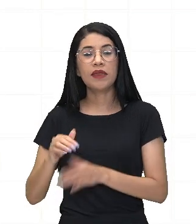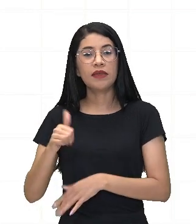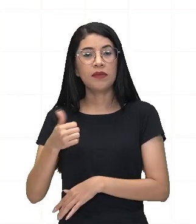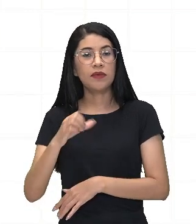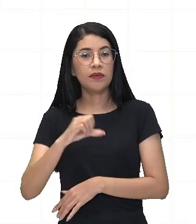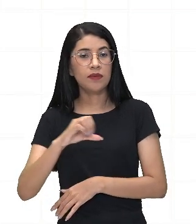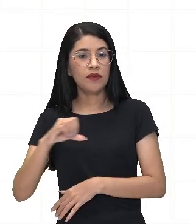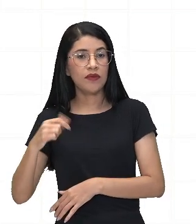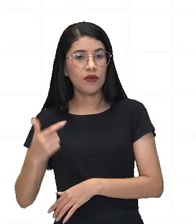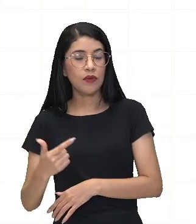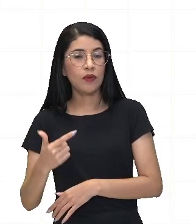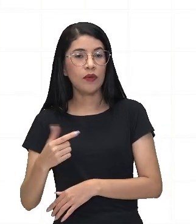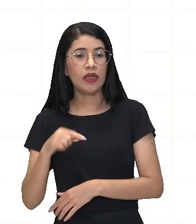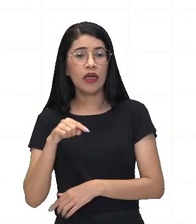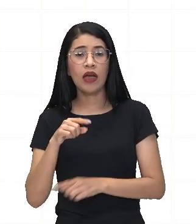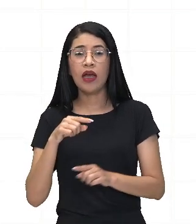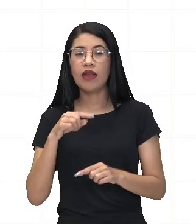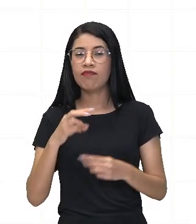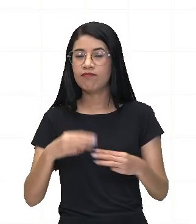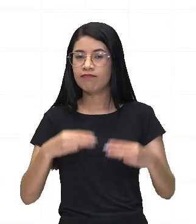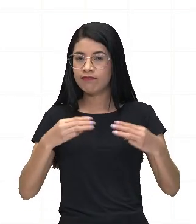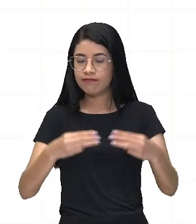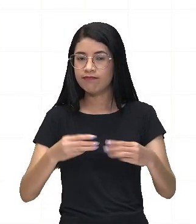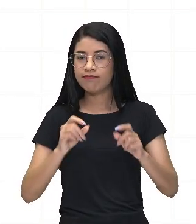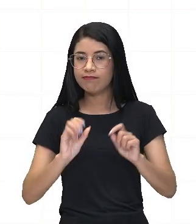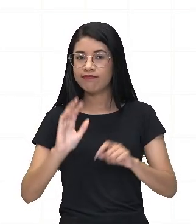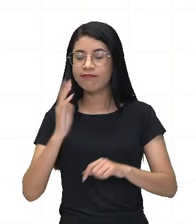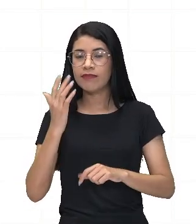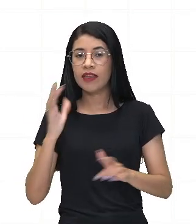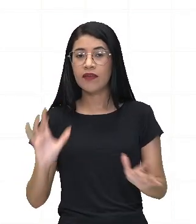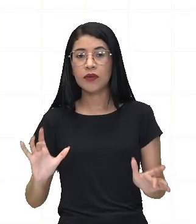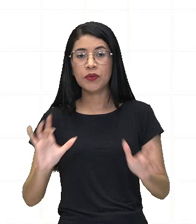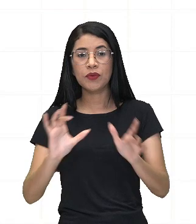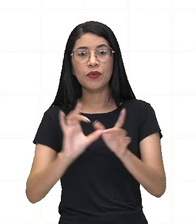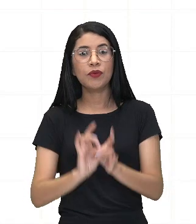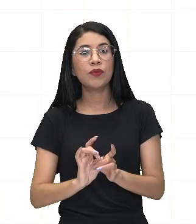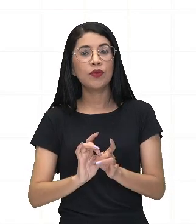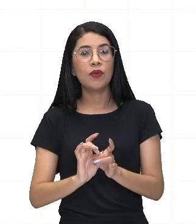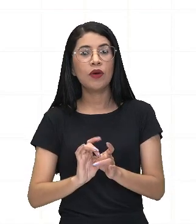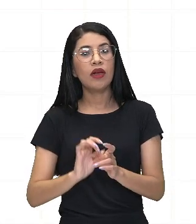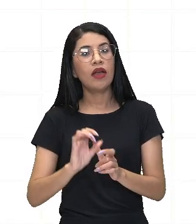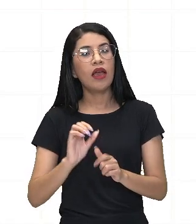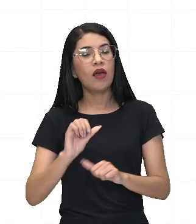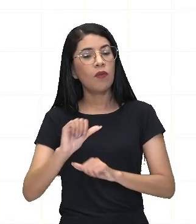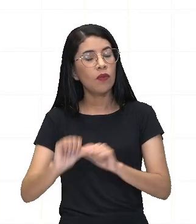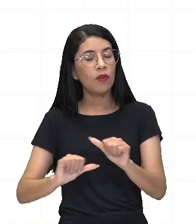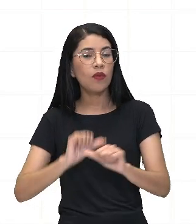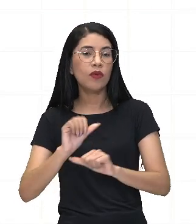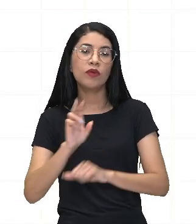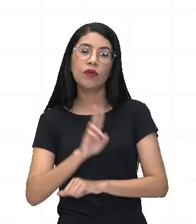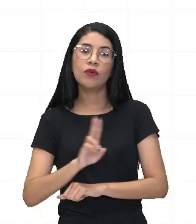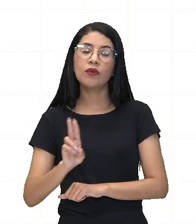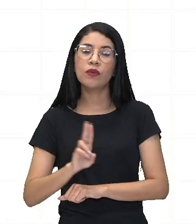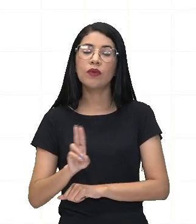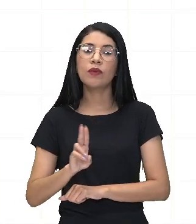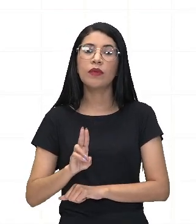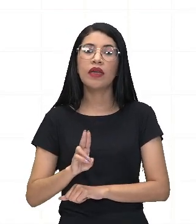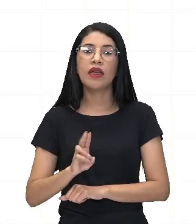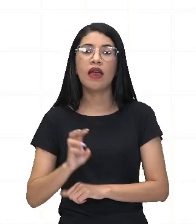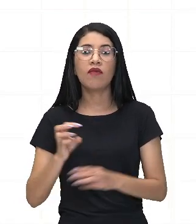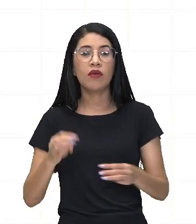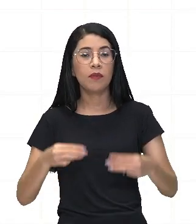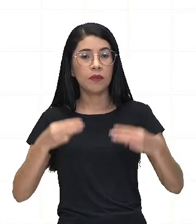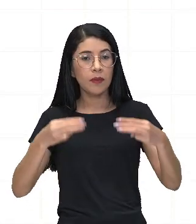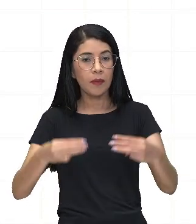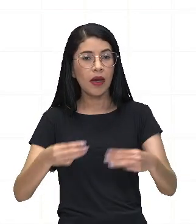1992, esse ministério ele seria consolidado, ele passou a ser chamado, né, como Ministério